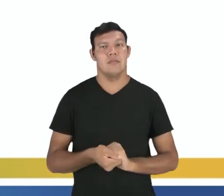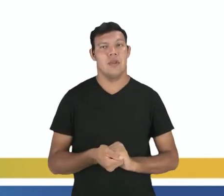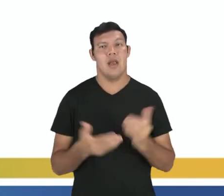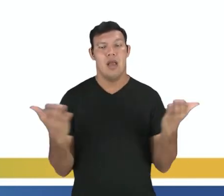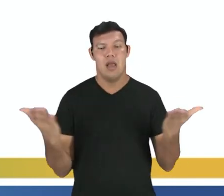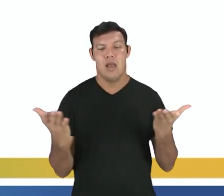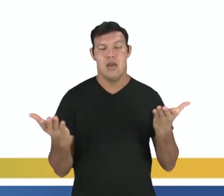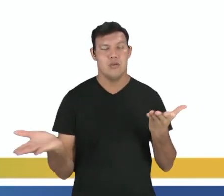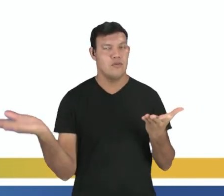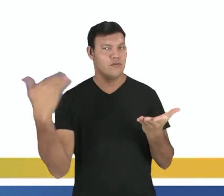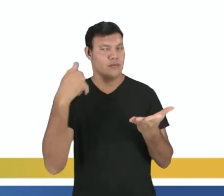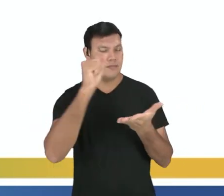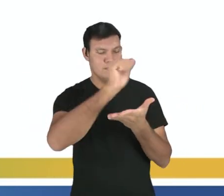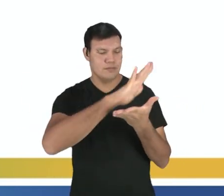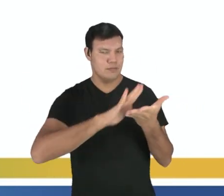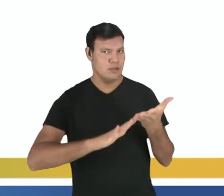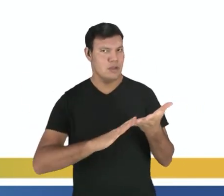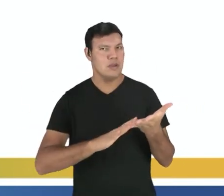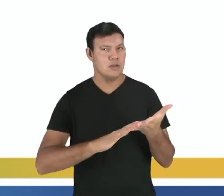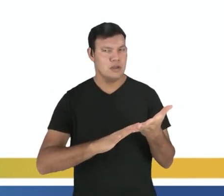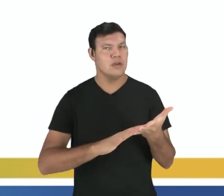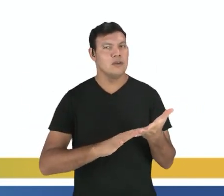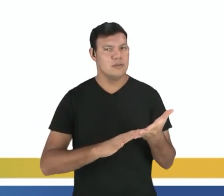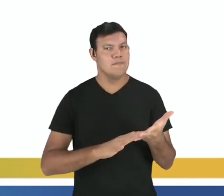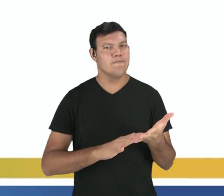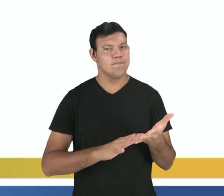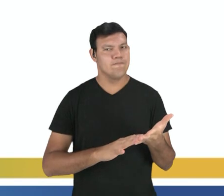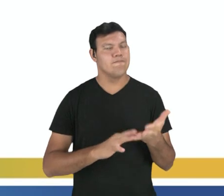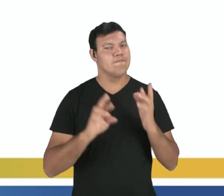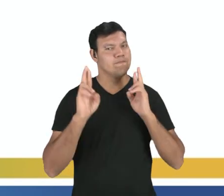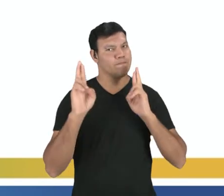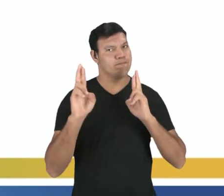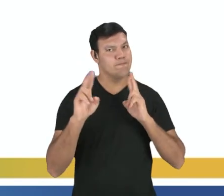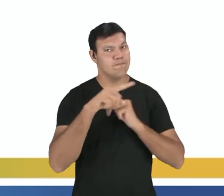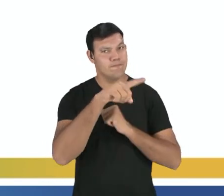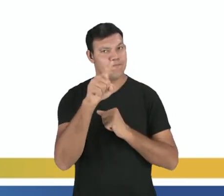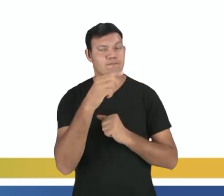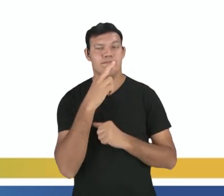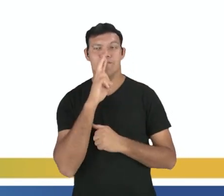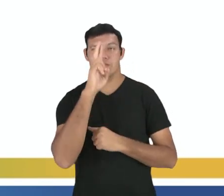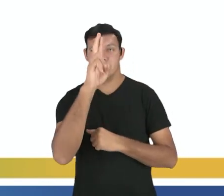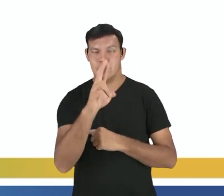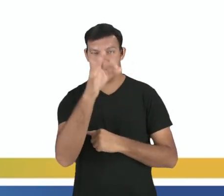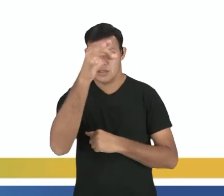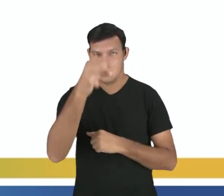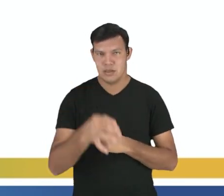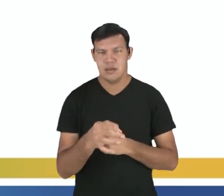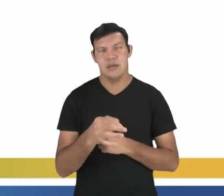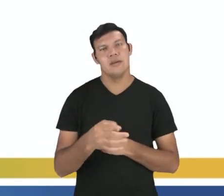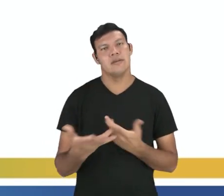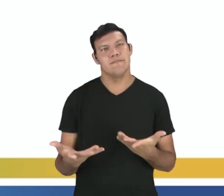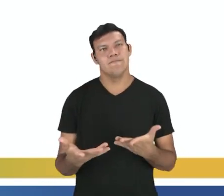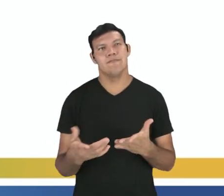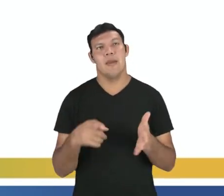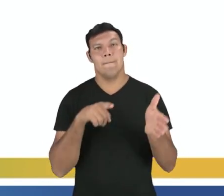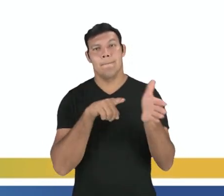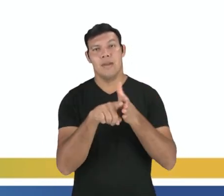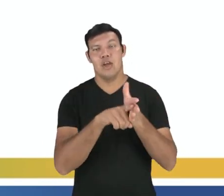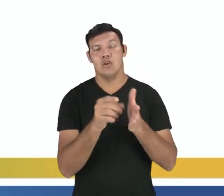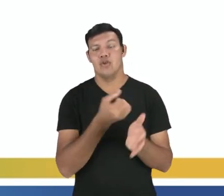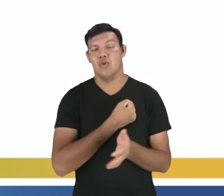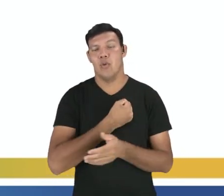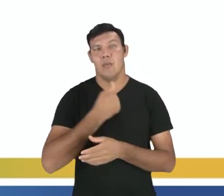Vamos para o nosso exercitando? Acredito que dá agora para a gente responder. Bem tranquilo essa primeira, olha só,